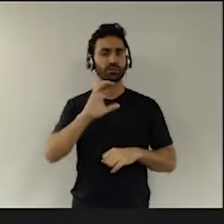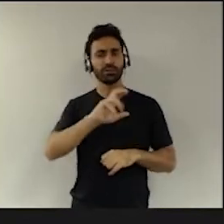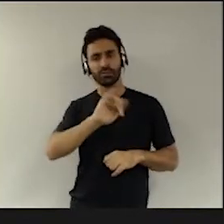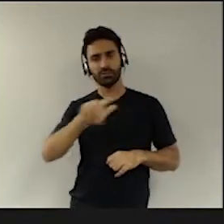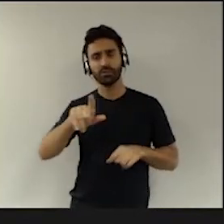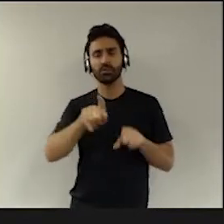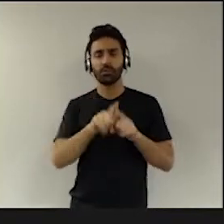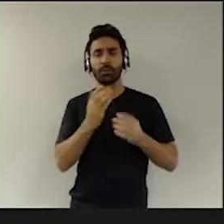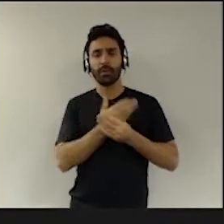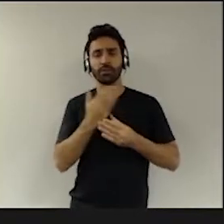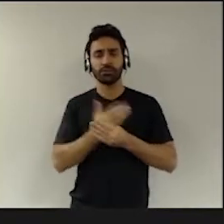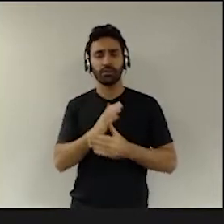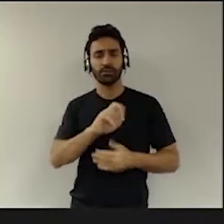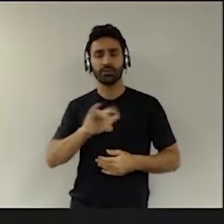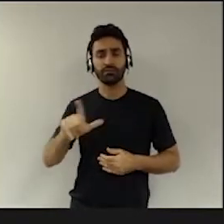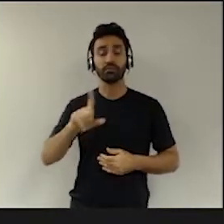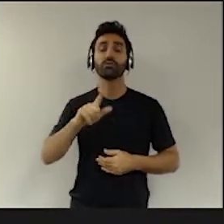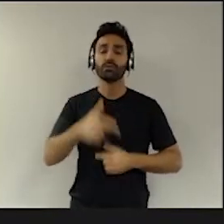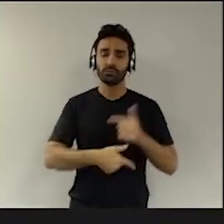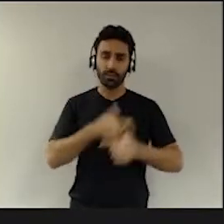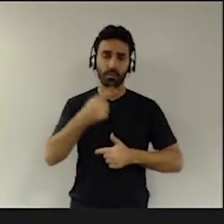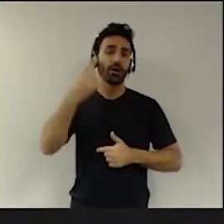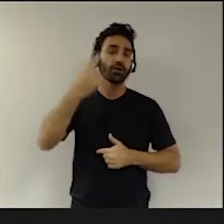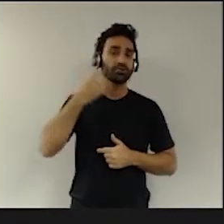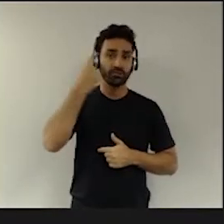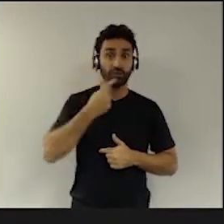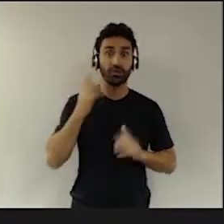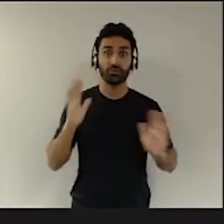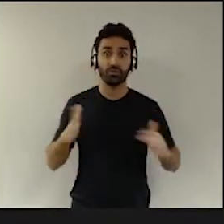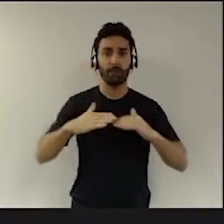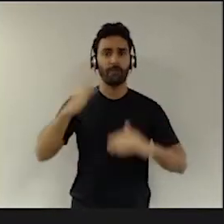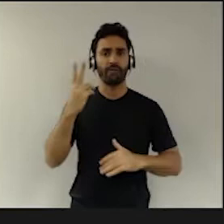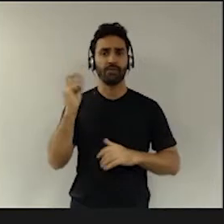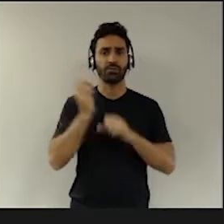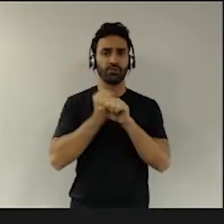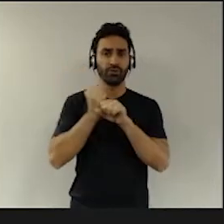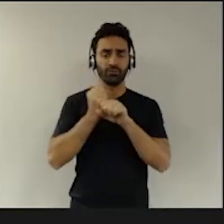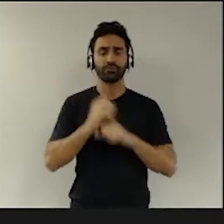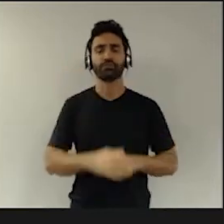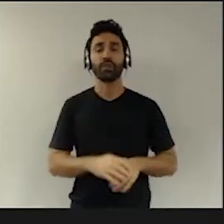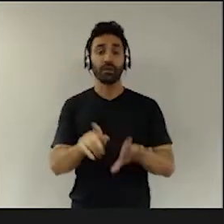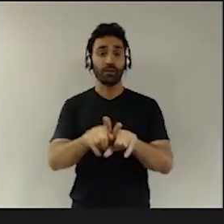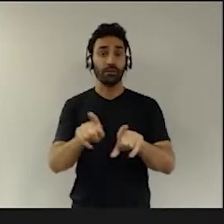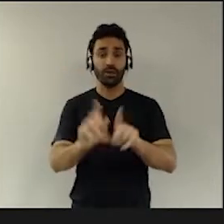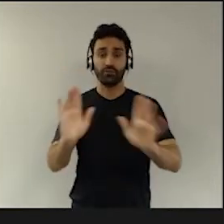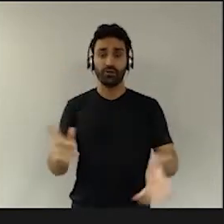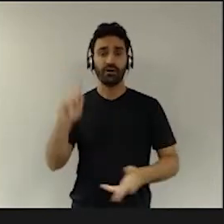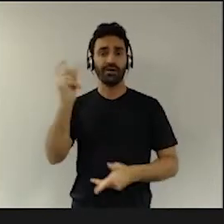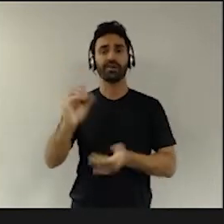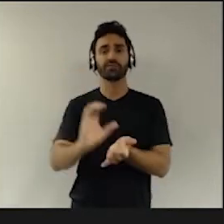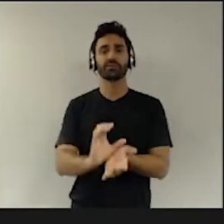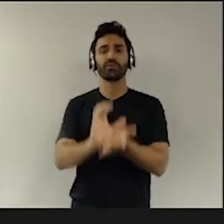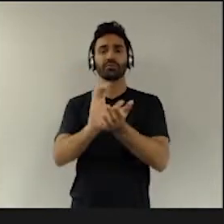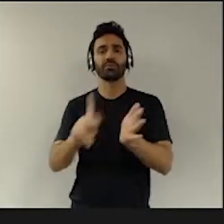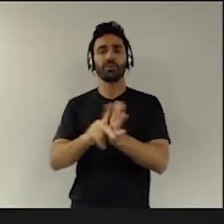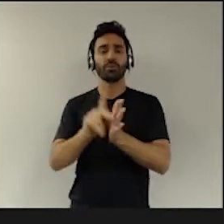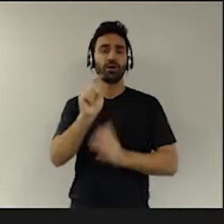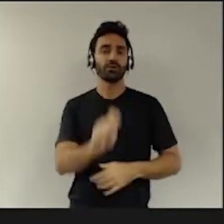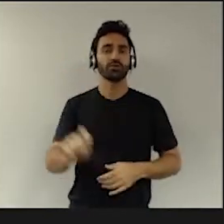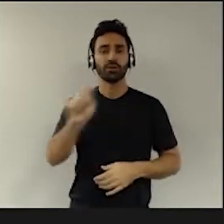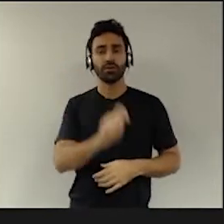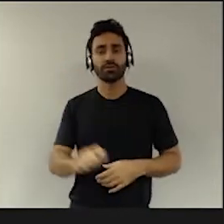Civil e atua como advogado há quase 20 anos. Também foi conselheiro da